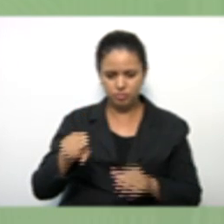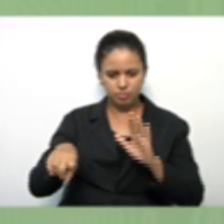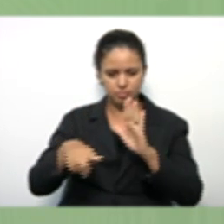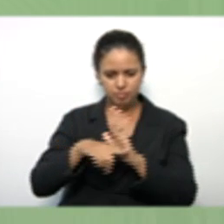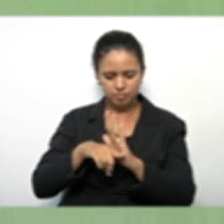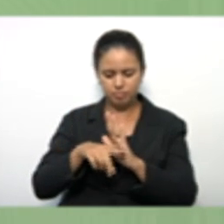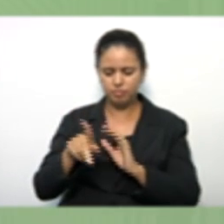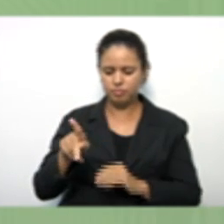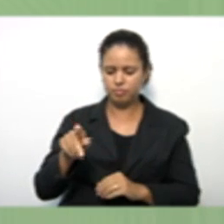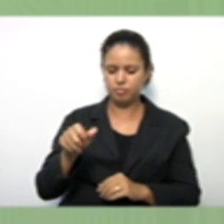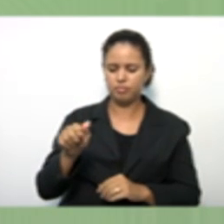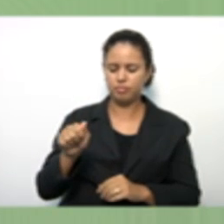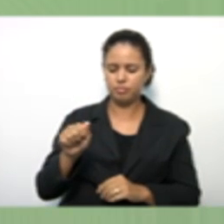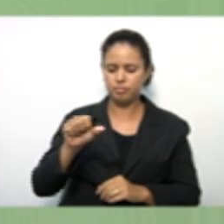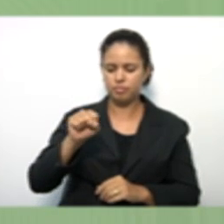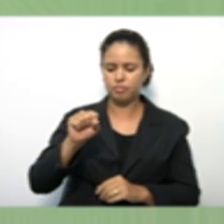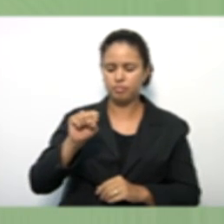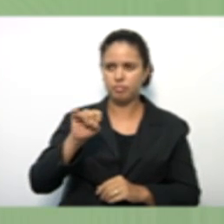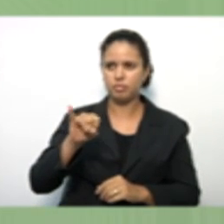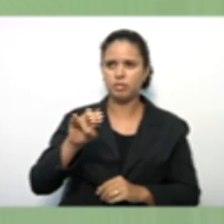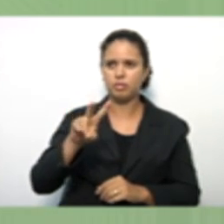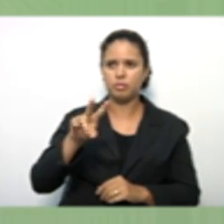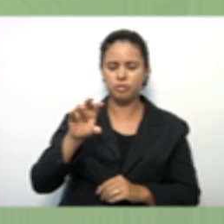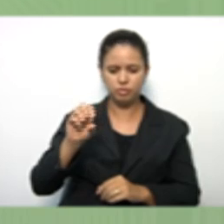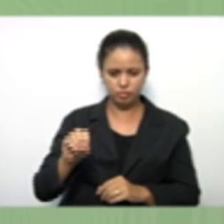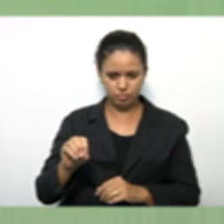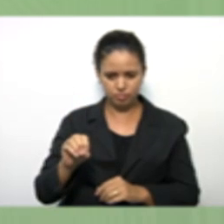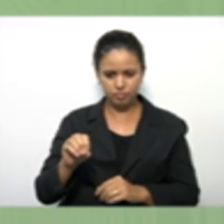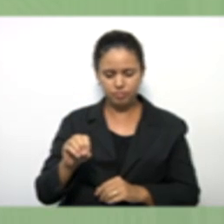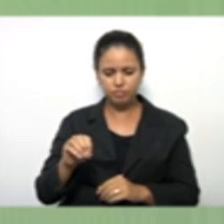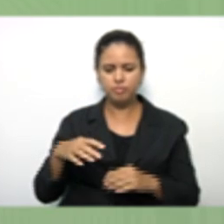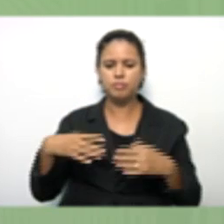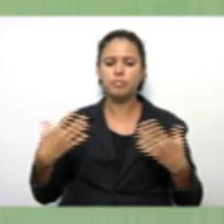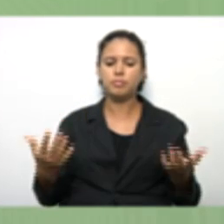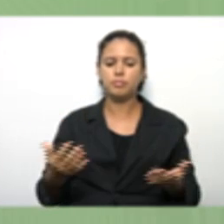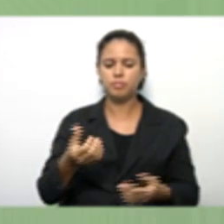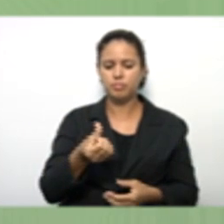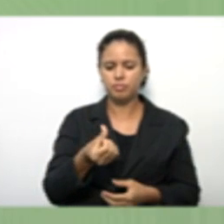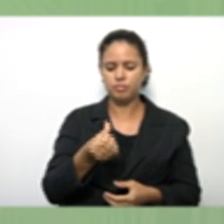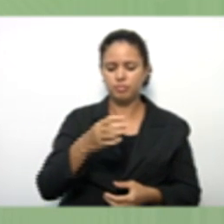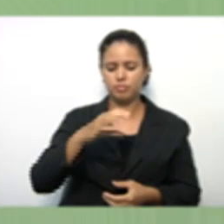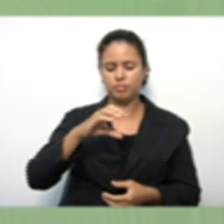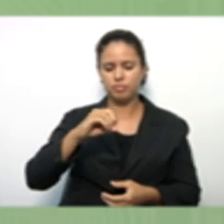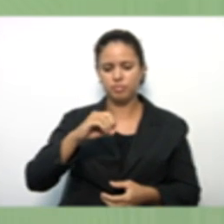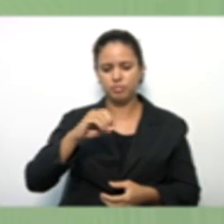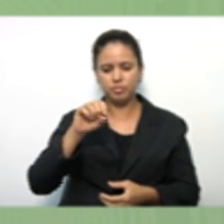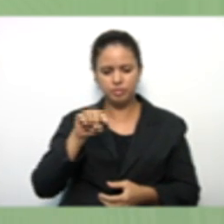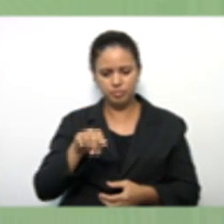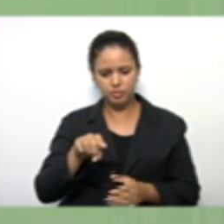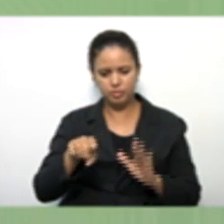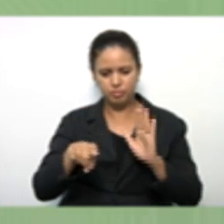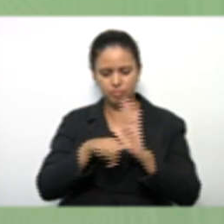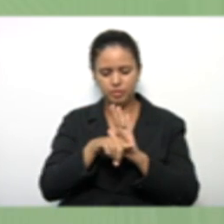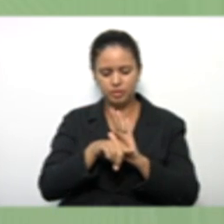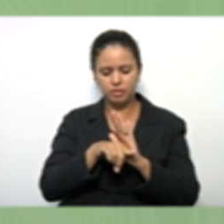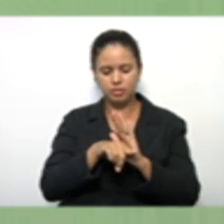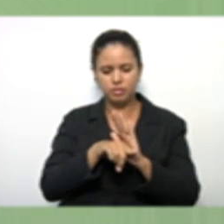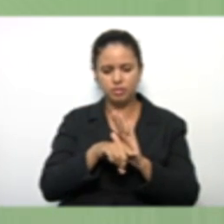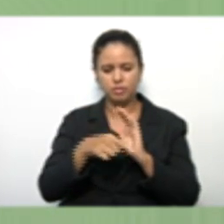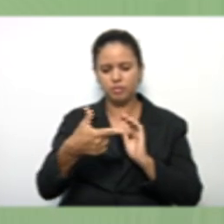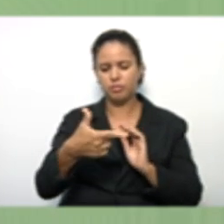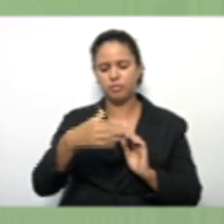mil menos 20 mil. 60 mil menos 20 mil. Essa é difícil, hein? Vou deixar com vocês, hein, aluno?